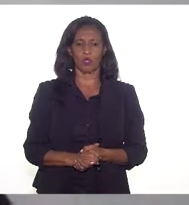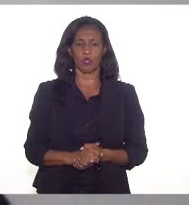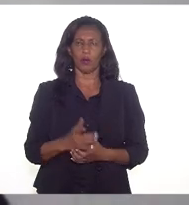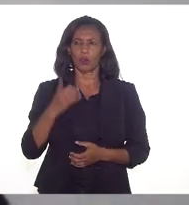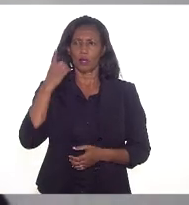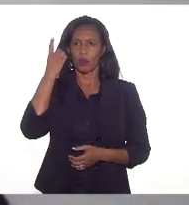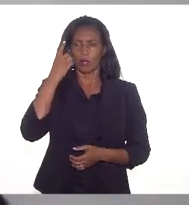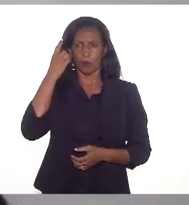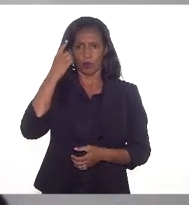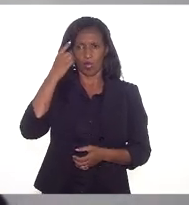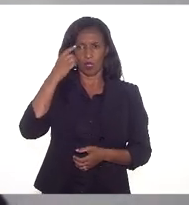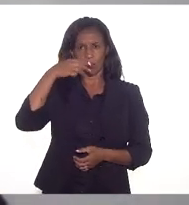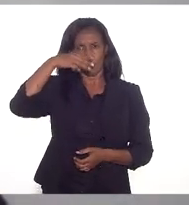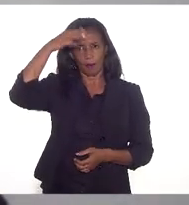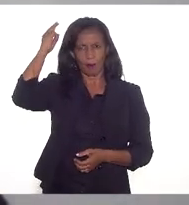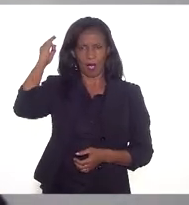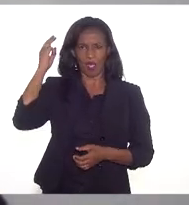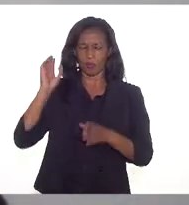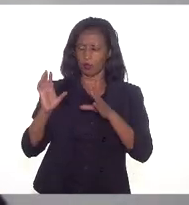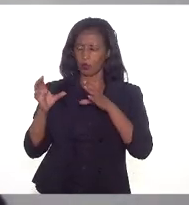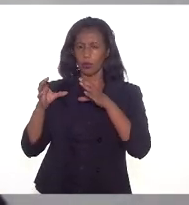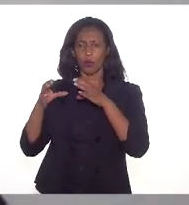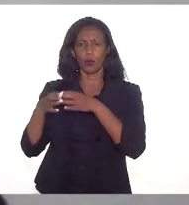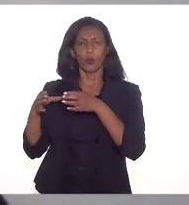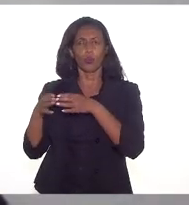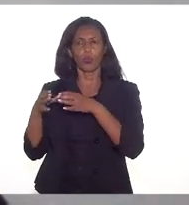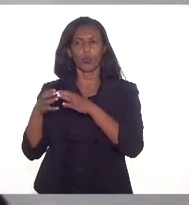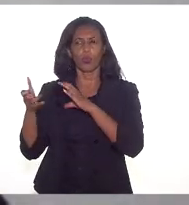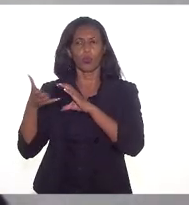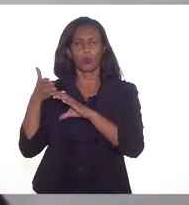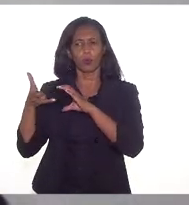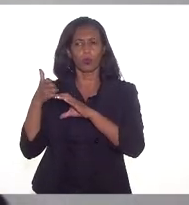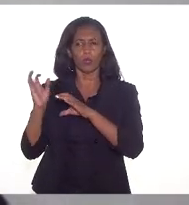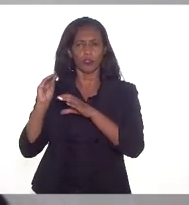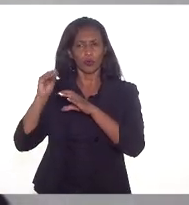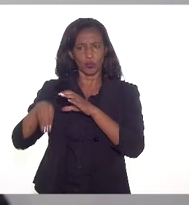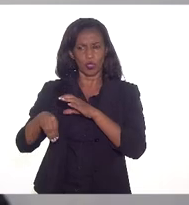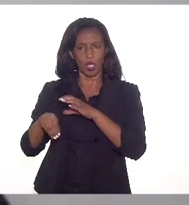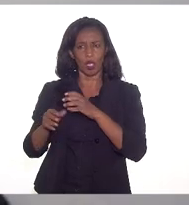já apresentou seu voto no grupo, acompanhando o relator.